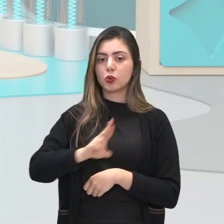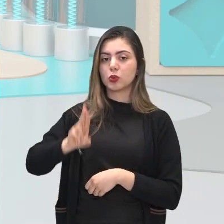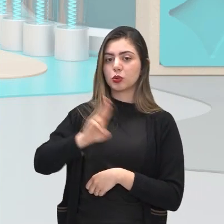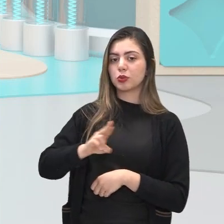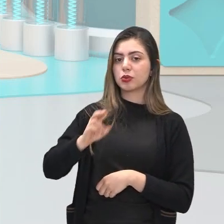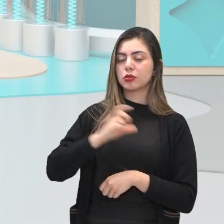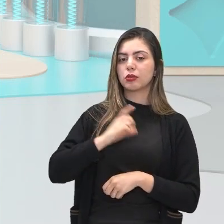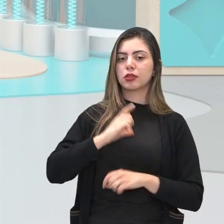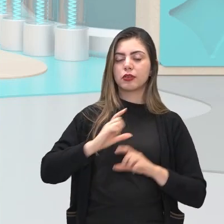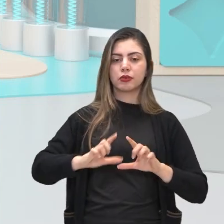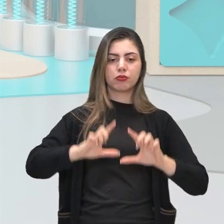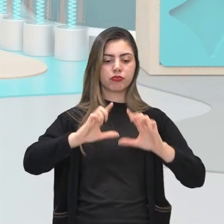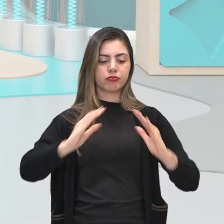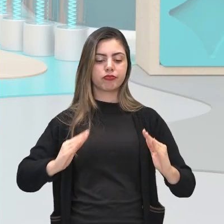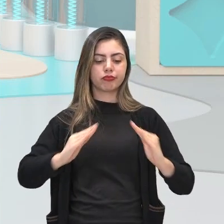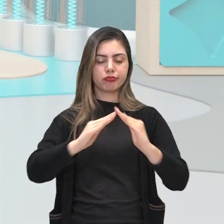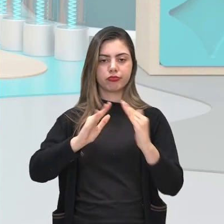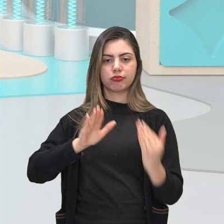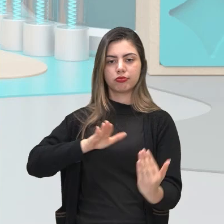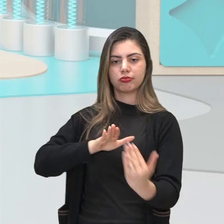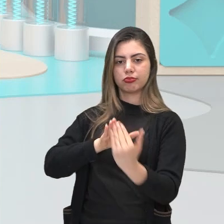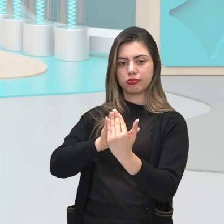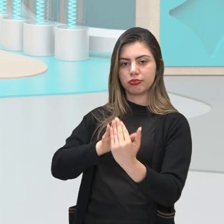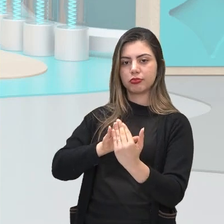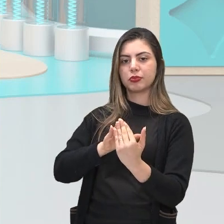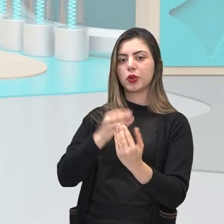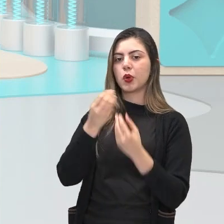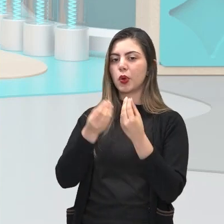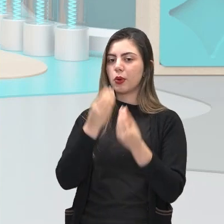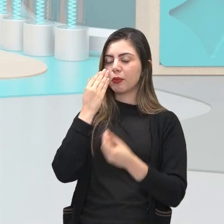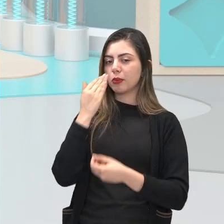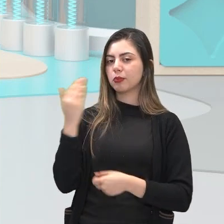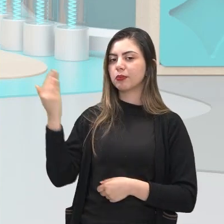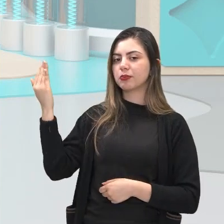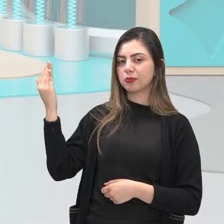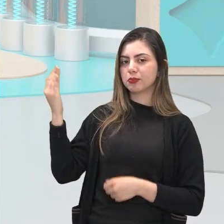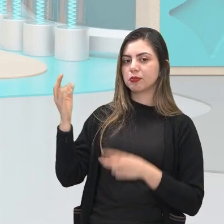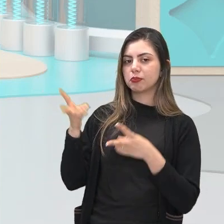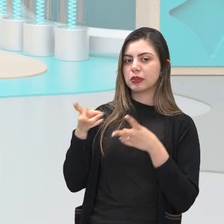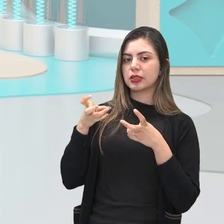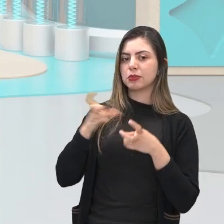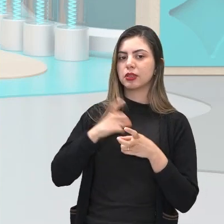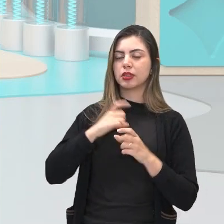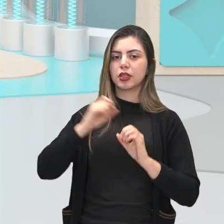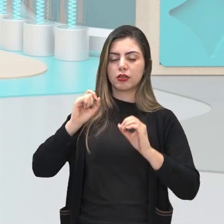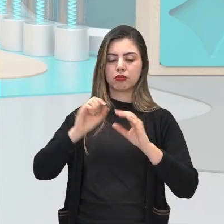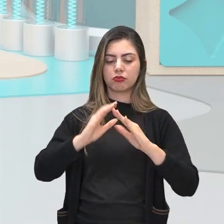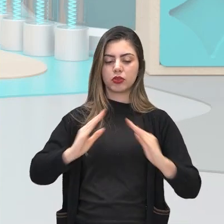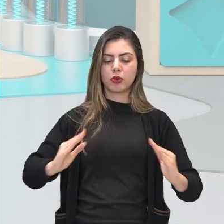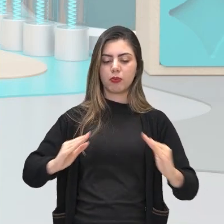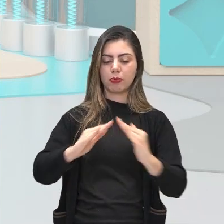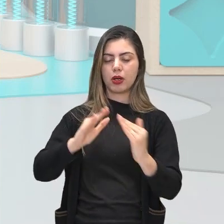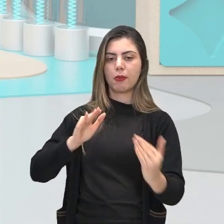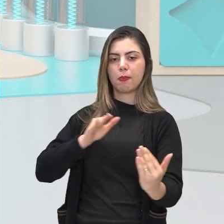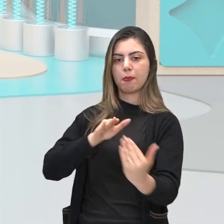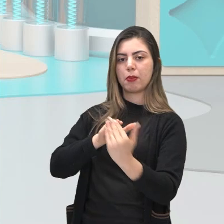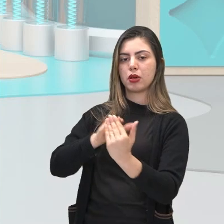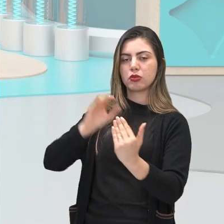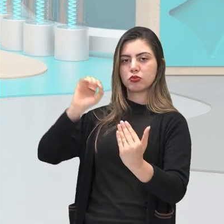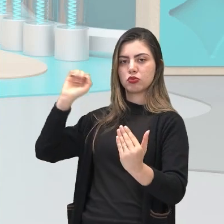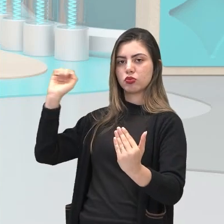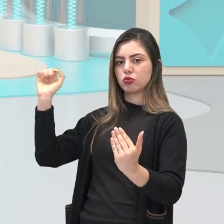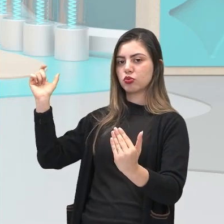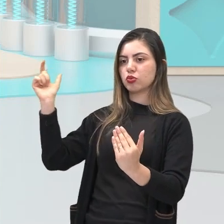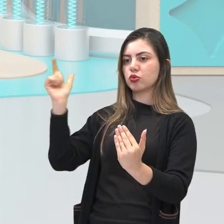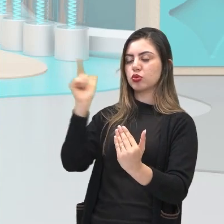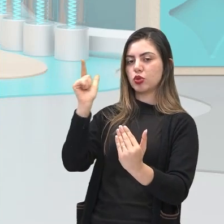um cristal e colocando sob o foco de luz, com espectro de luz, passou-se ali as